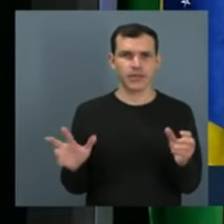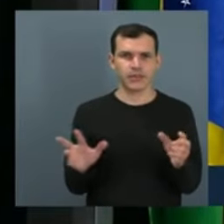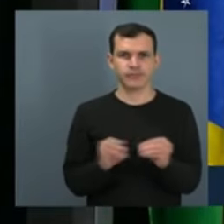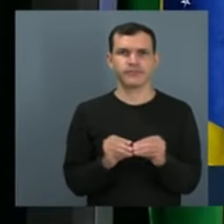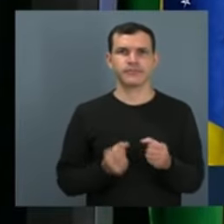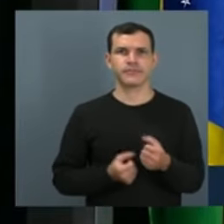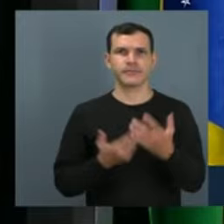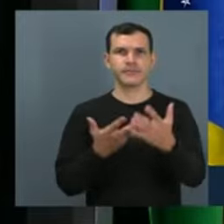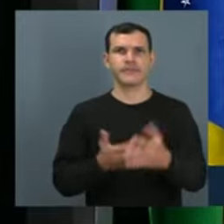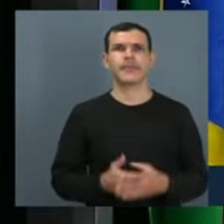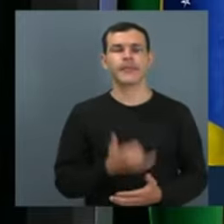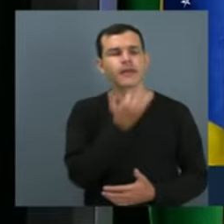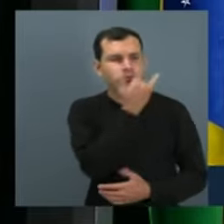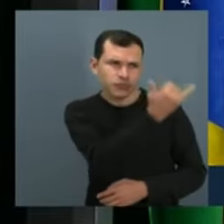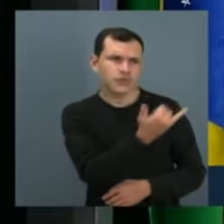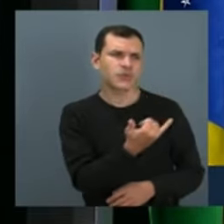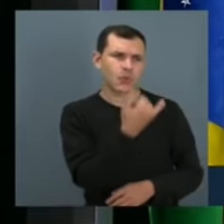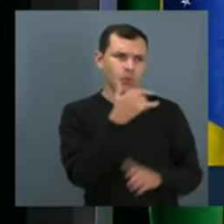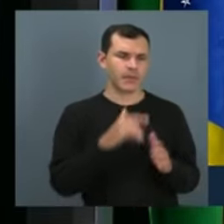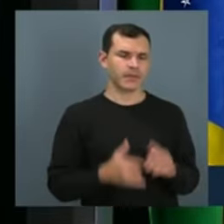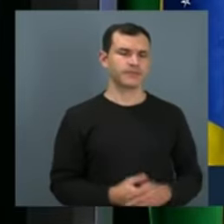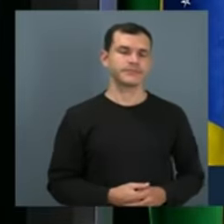discurso. Me desculpa. Obrigado.